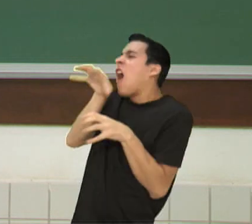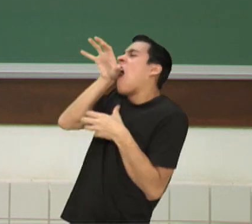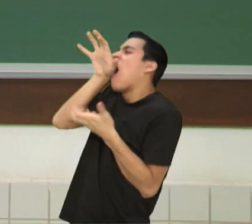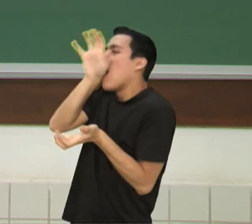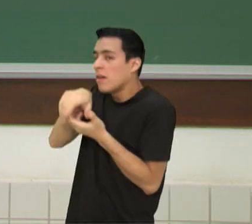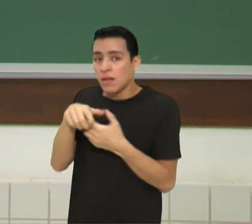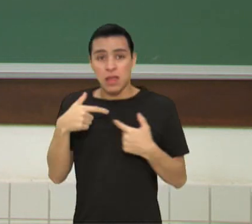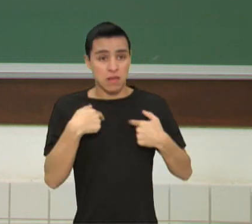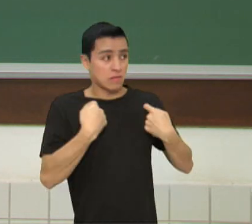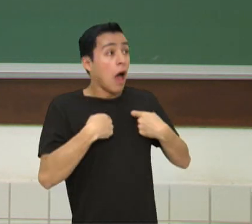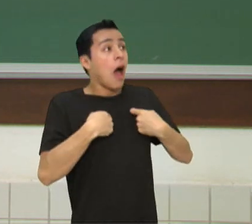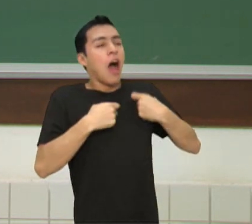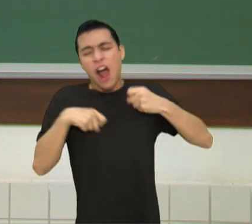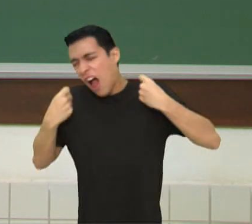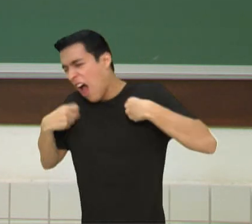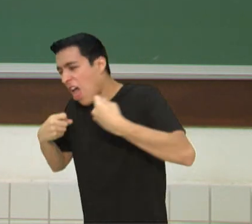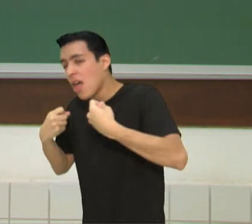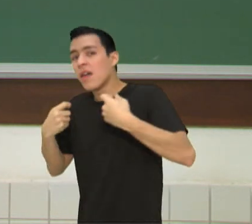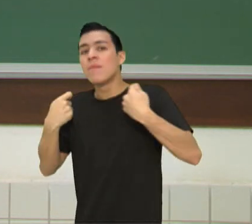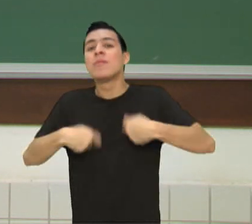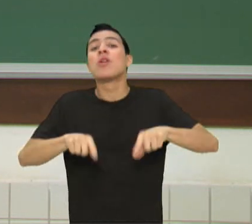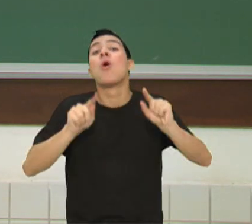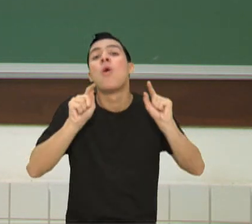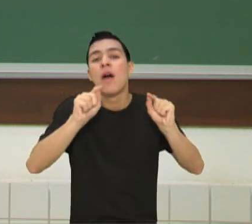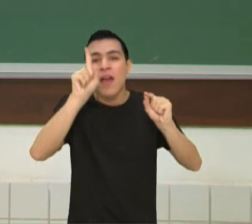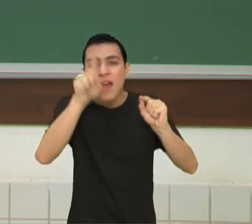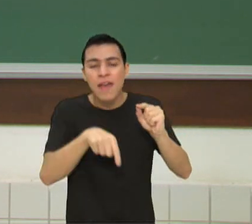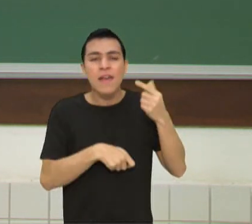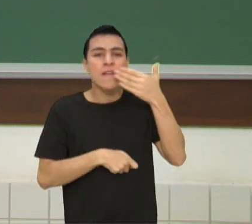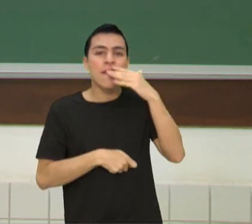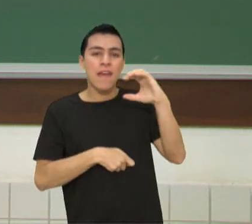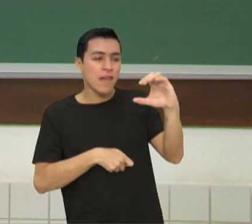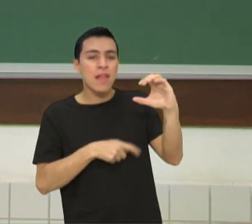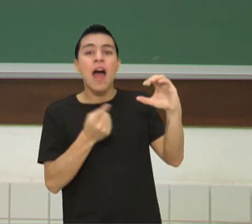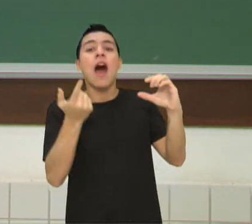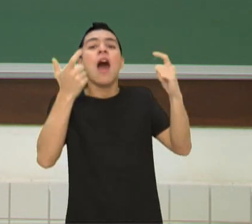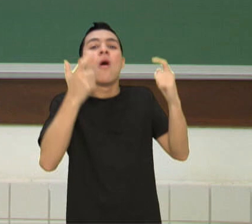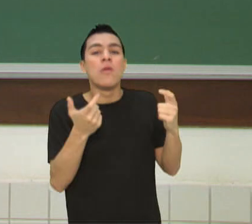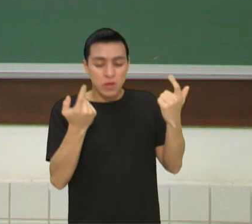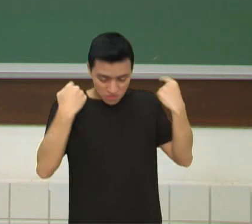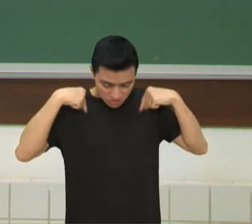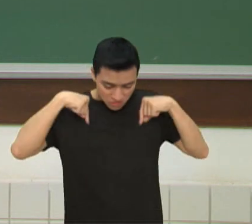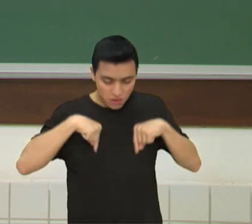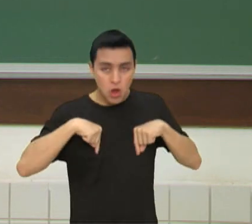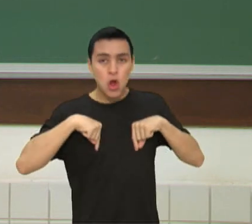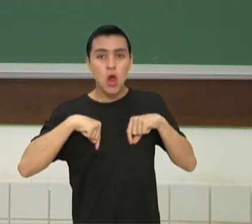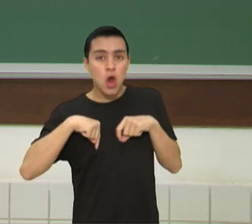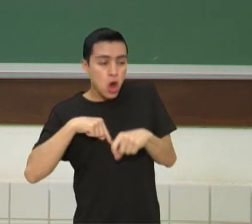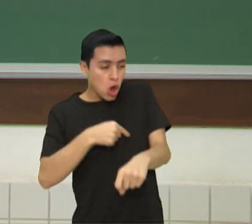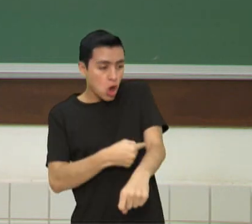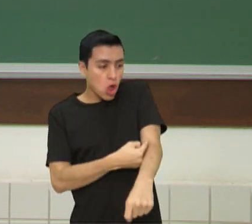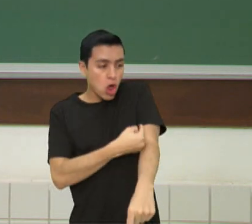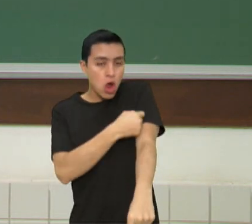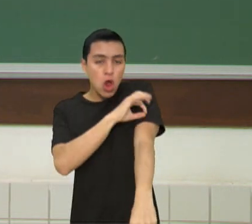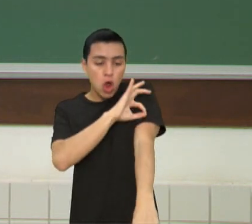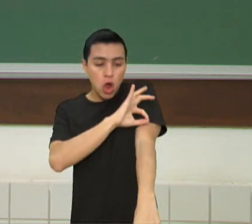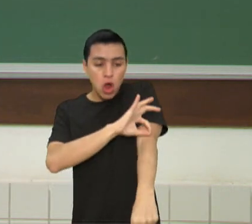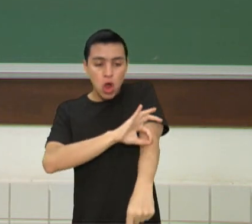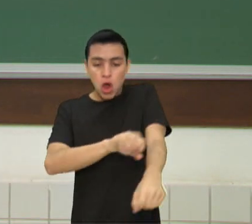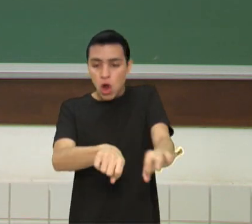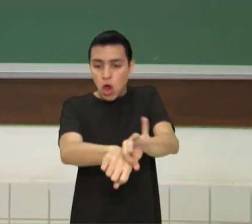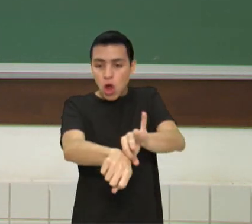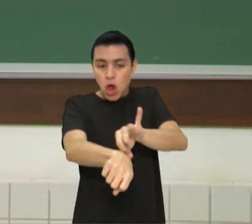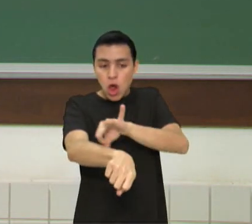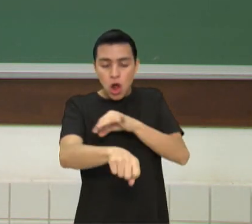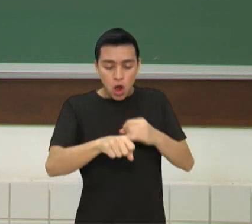correndo. Eu vou precisar o quê? Do carboidrato que está armazenado na minha célula muscular para liberar energia